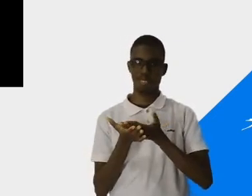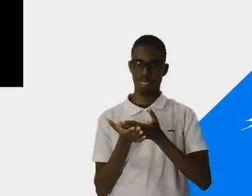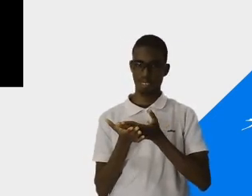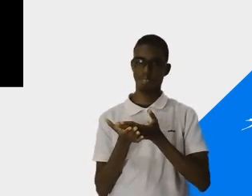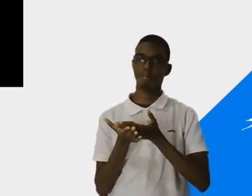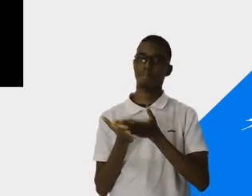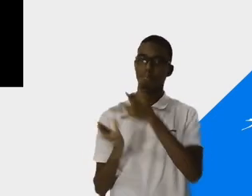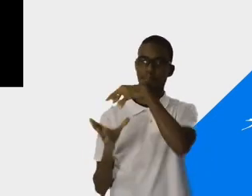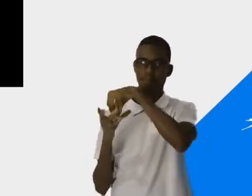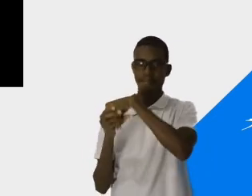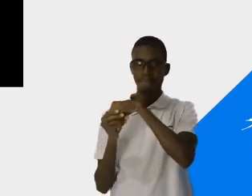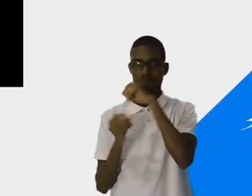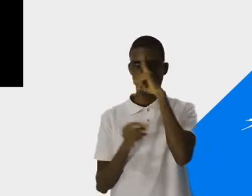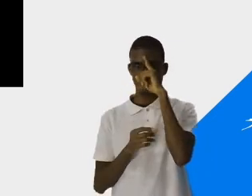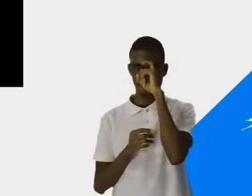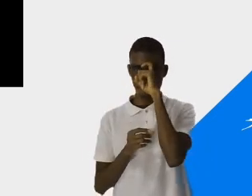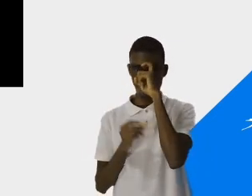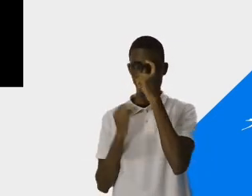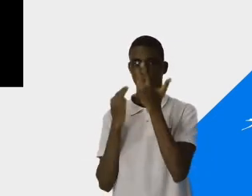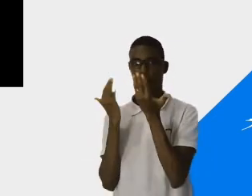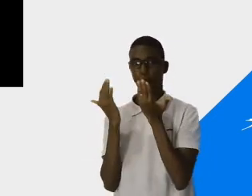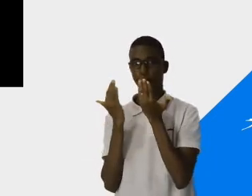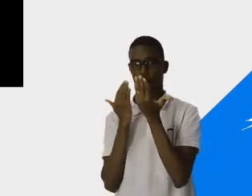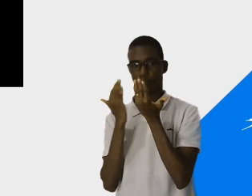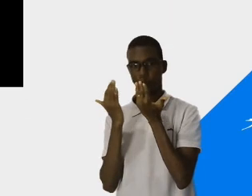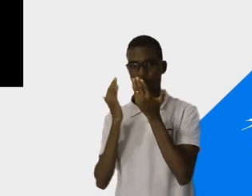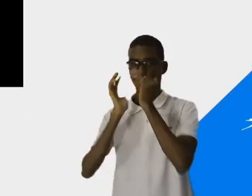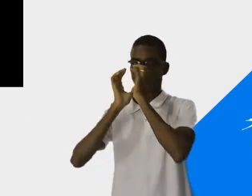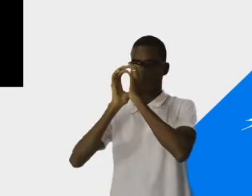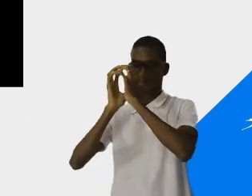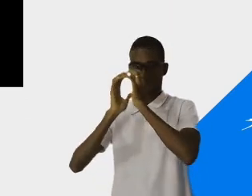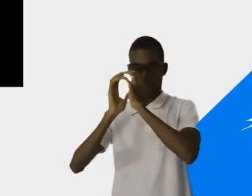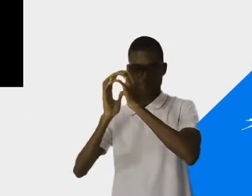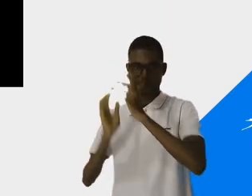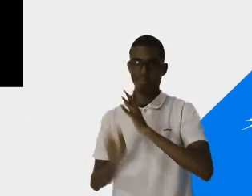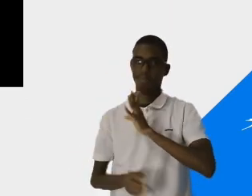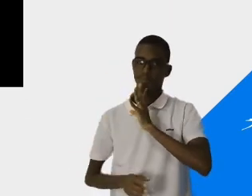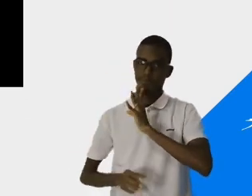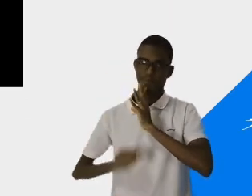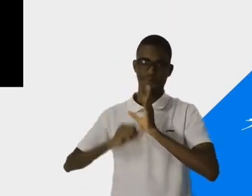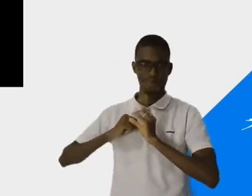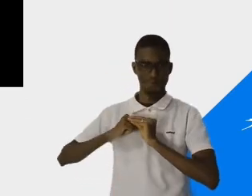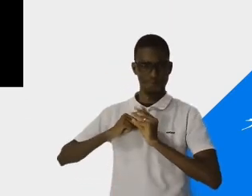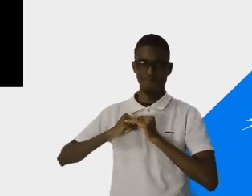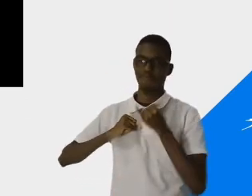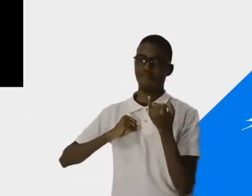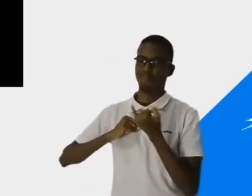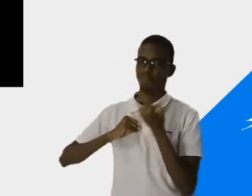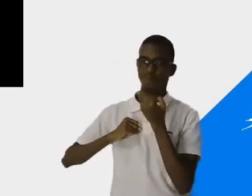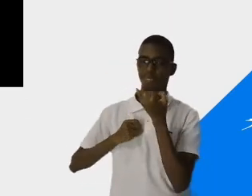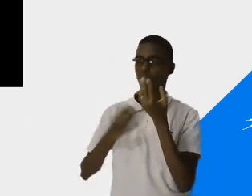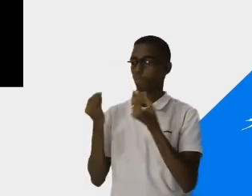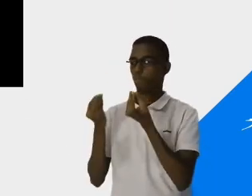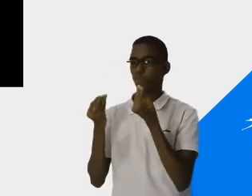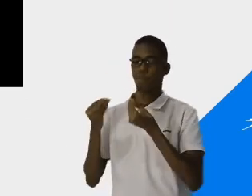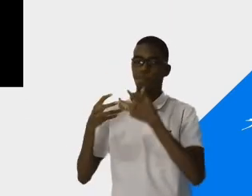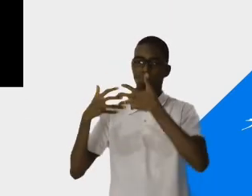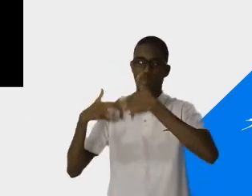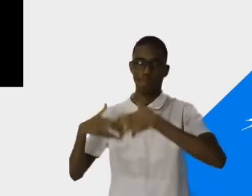de psicologia e de neurologia, né? Das relações morfofuncionais. Puxa, então esse paciente teve uma